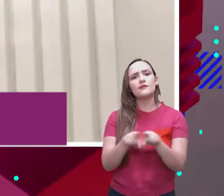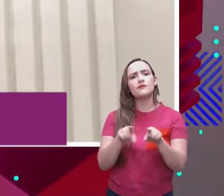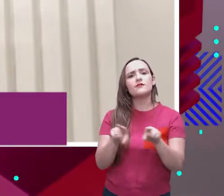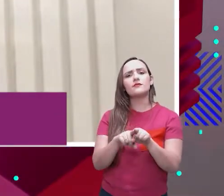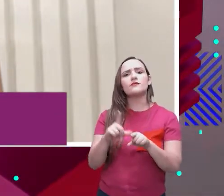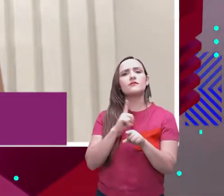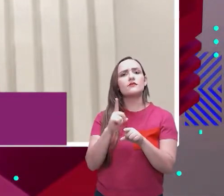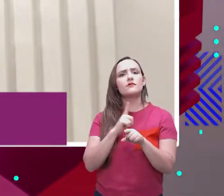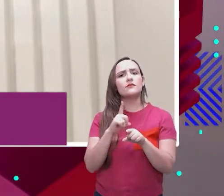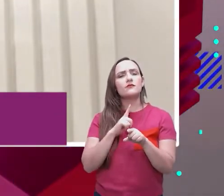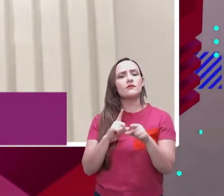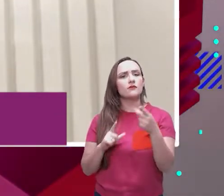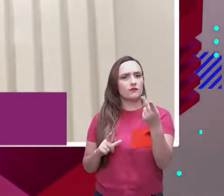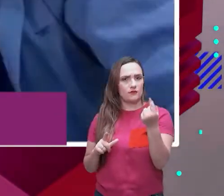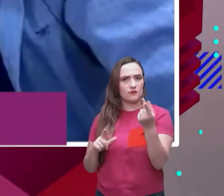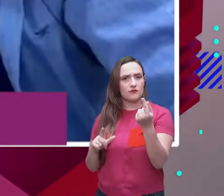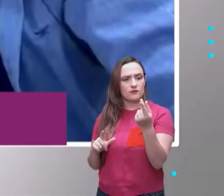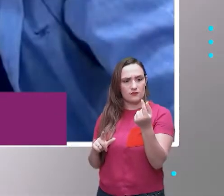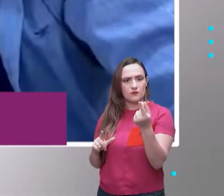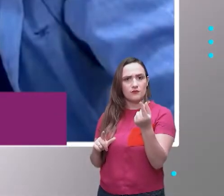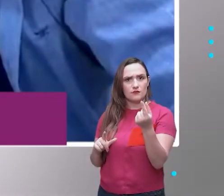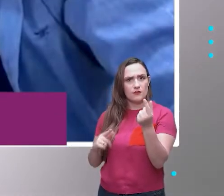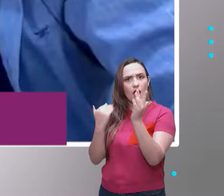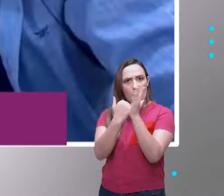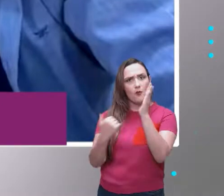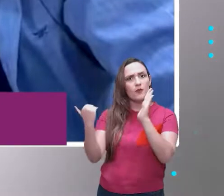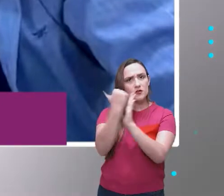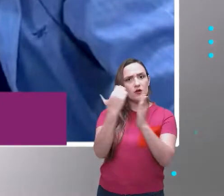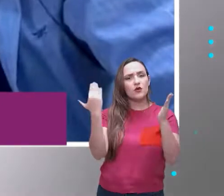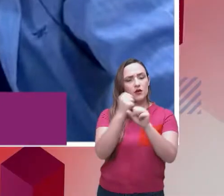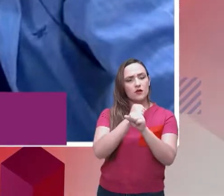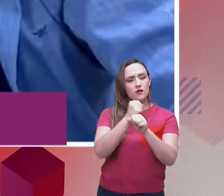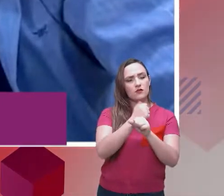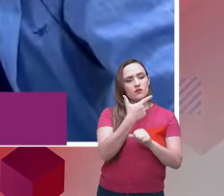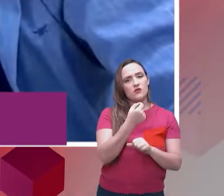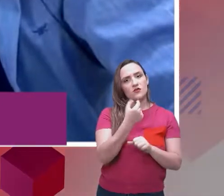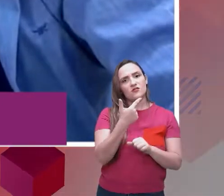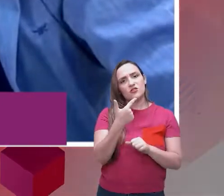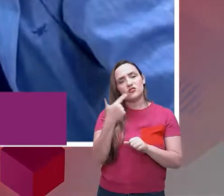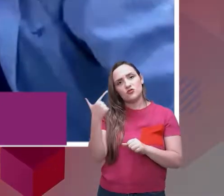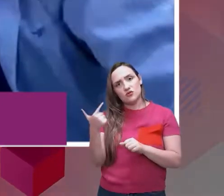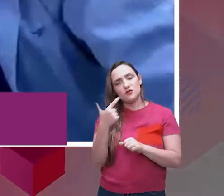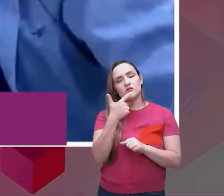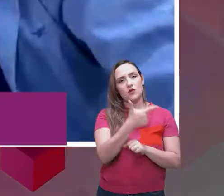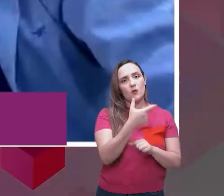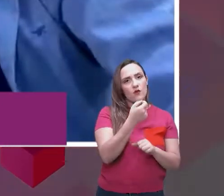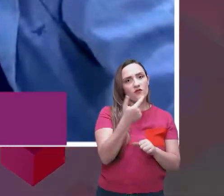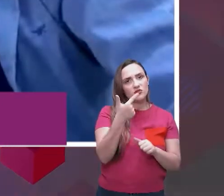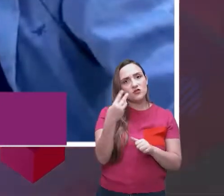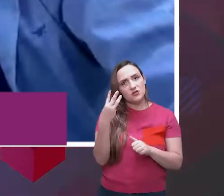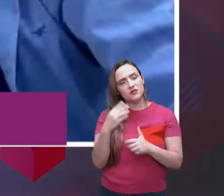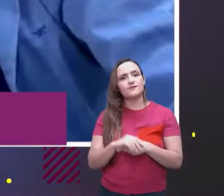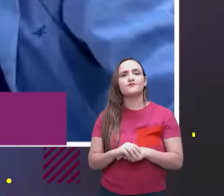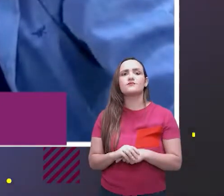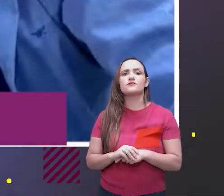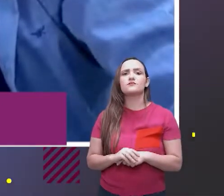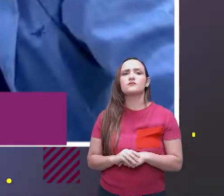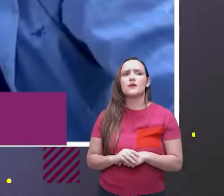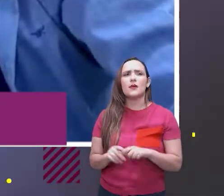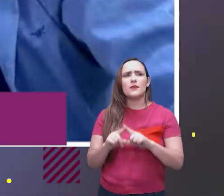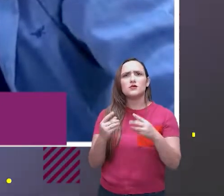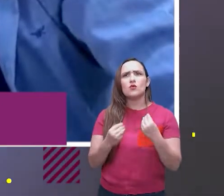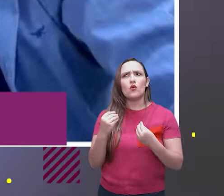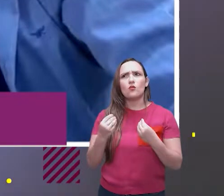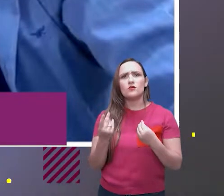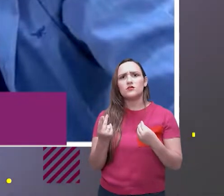professor, o valor ampliado para esse programa de 2022-2023. Eu gostaria de saber, assim, dentro da